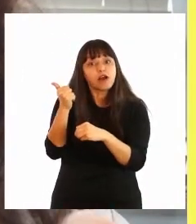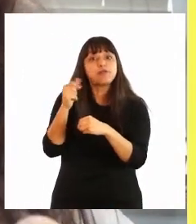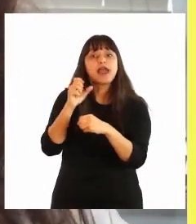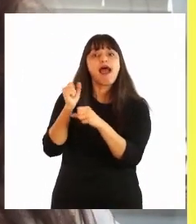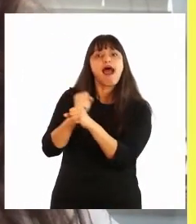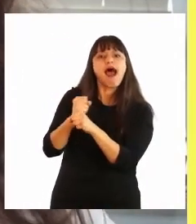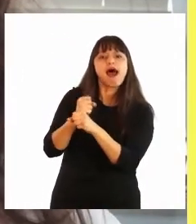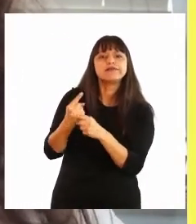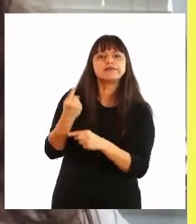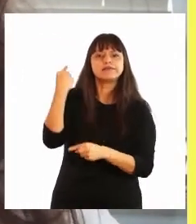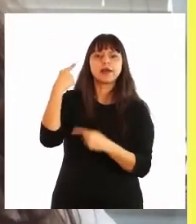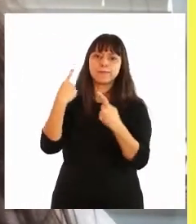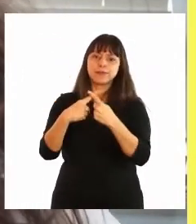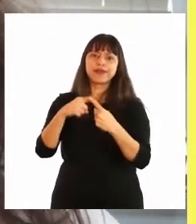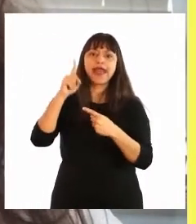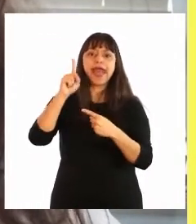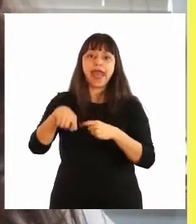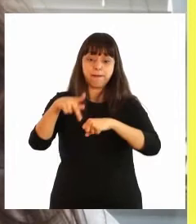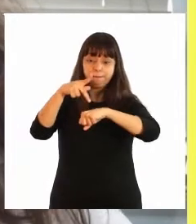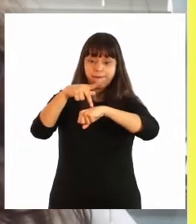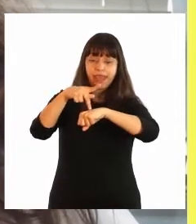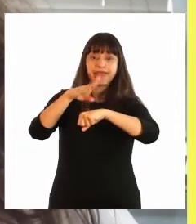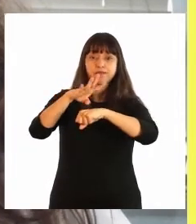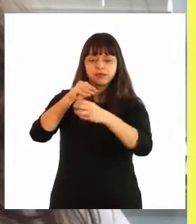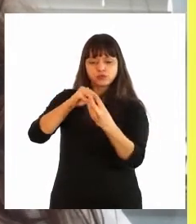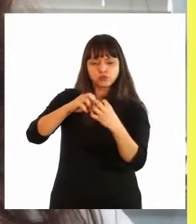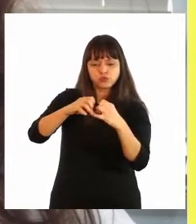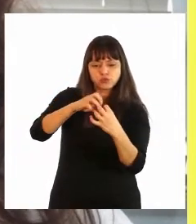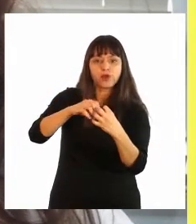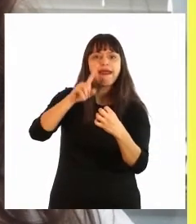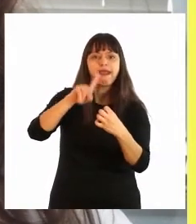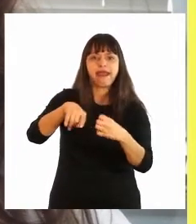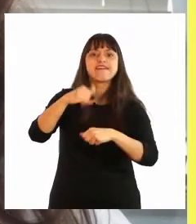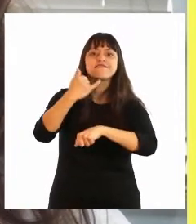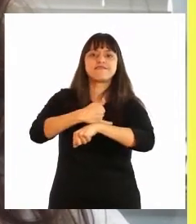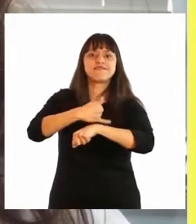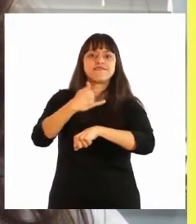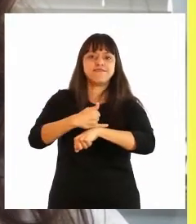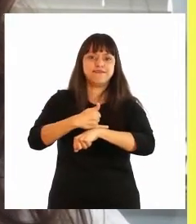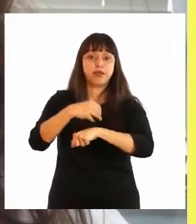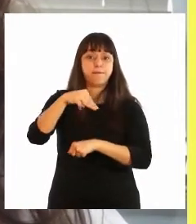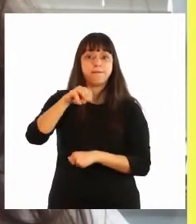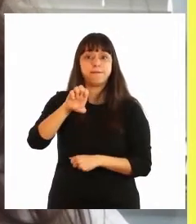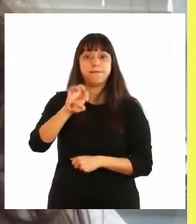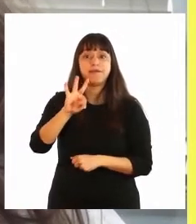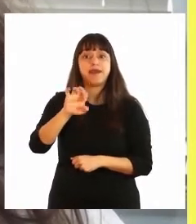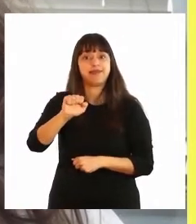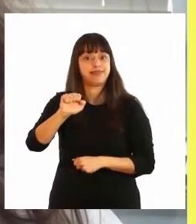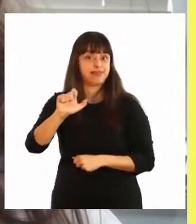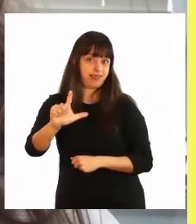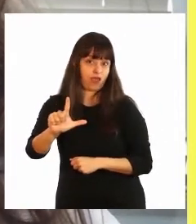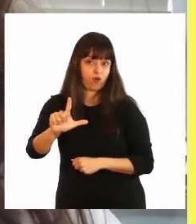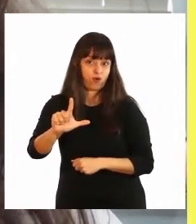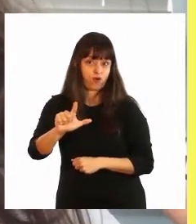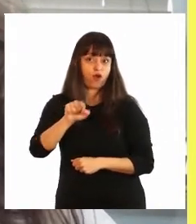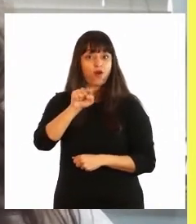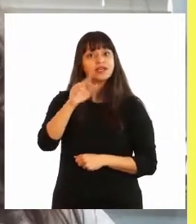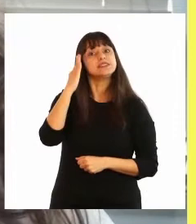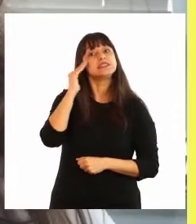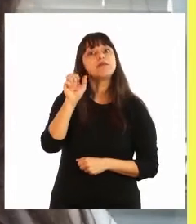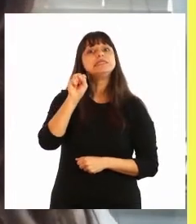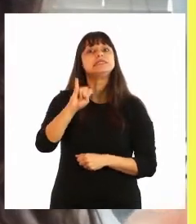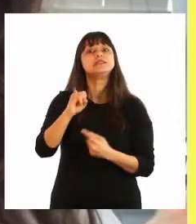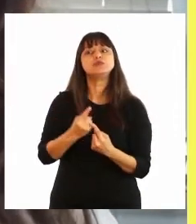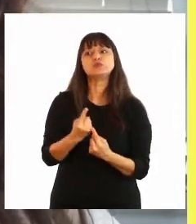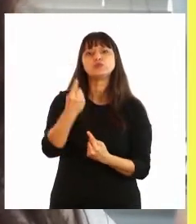é de metal, ele é uma pedra, mas ele é de ferro. Então, você sabe se ele sofreu aquecimento,